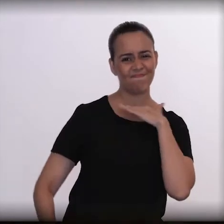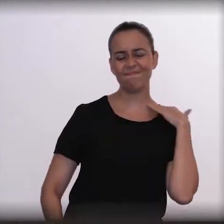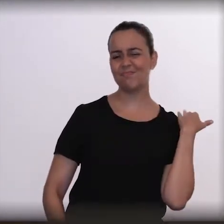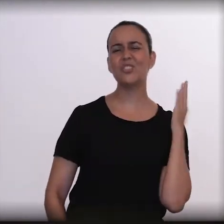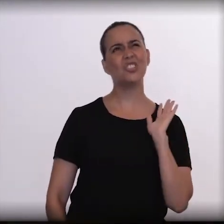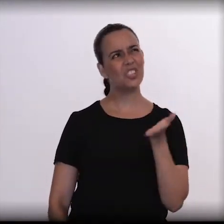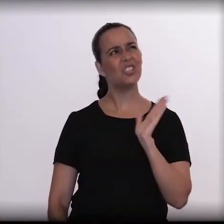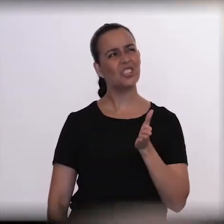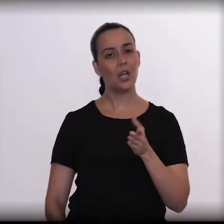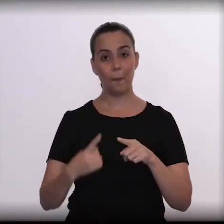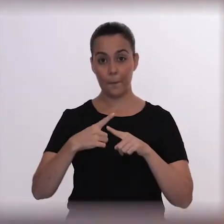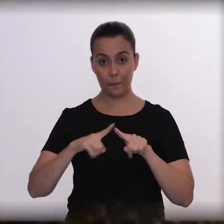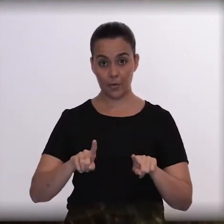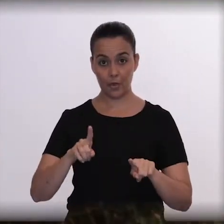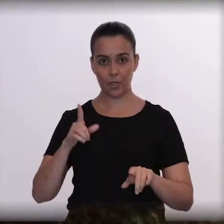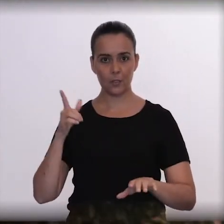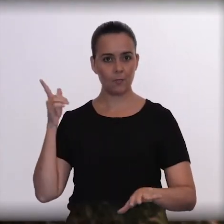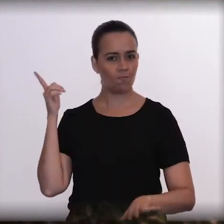A de se matar mesmo, de